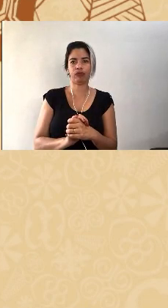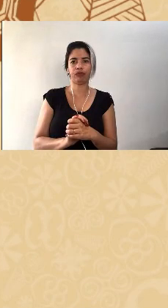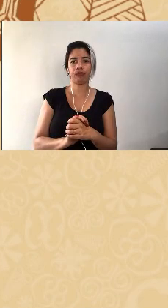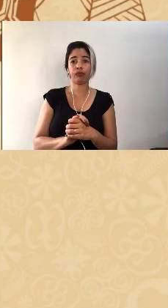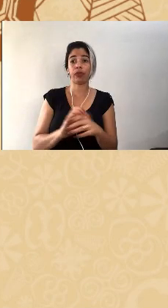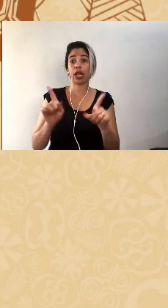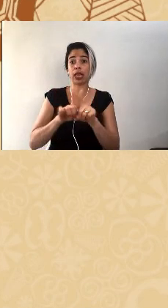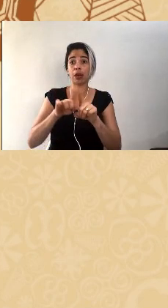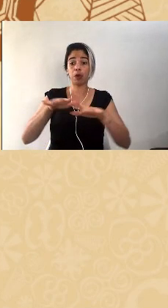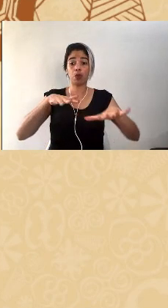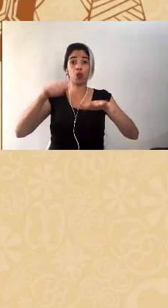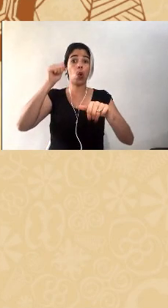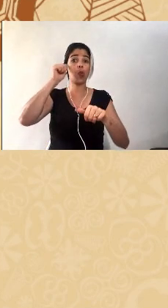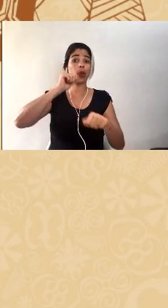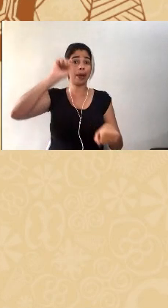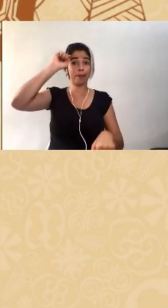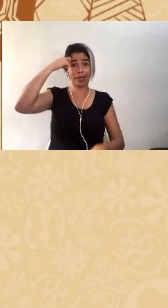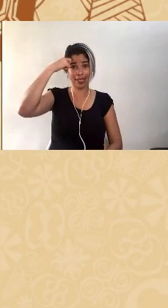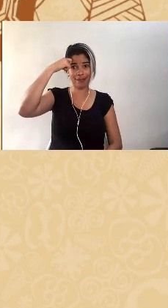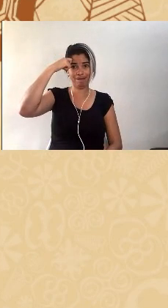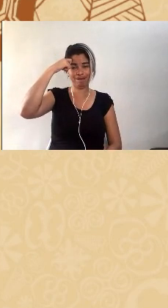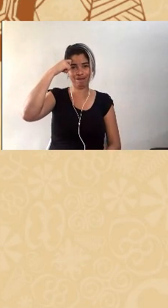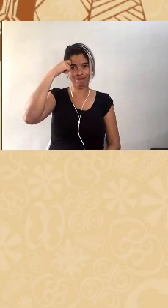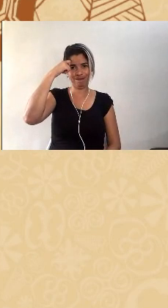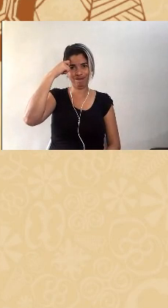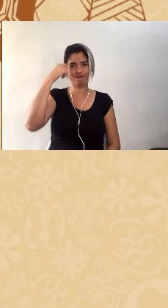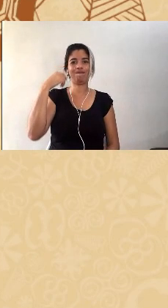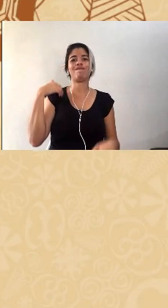Movimento de mulheres negras. Então,